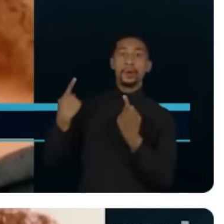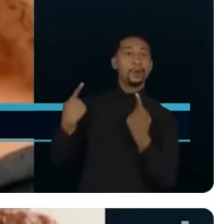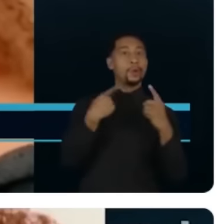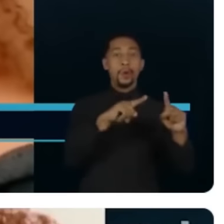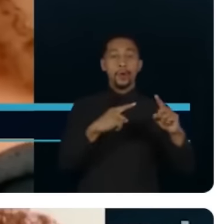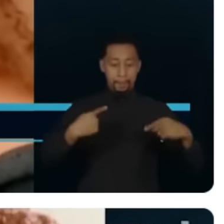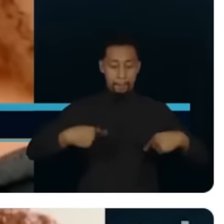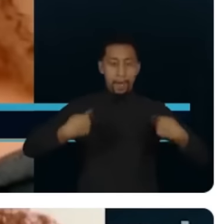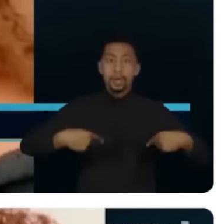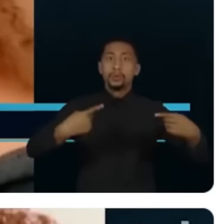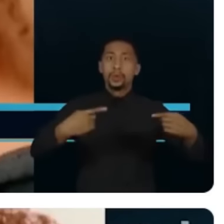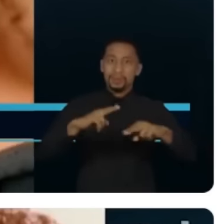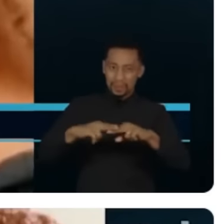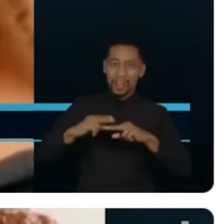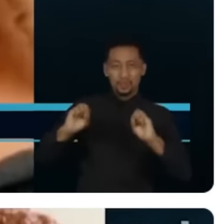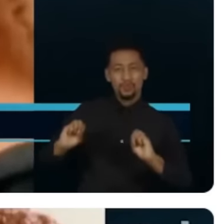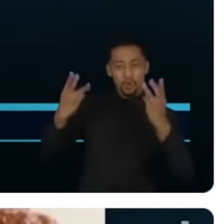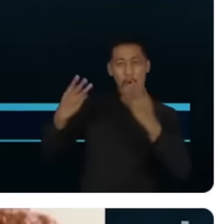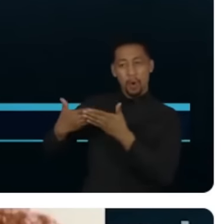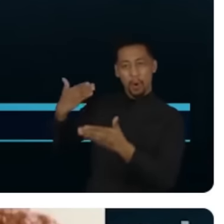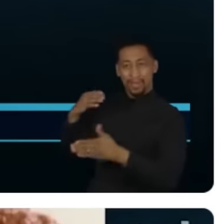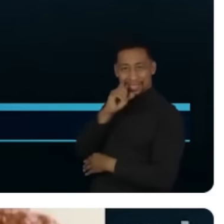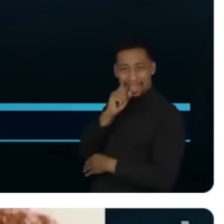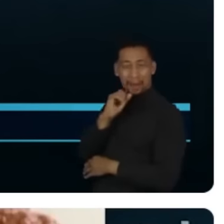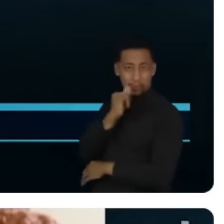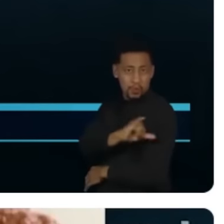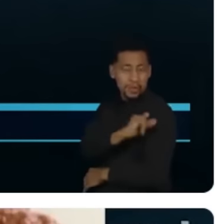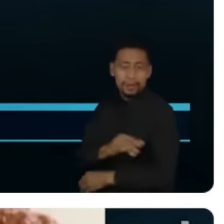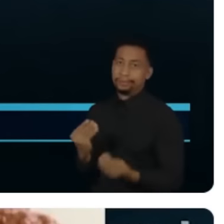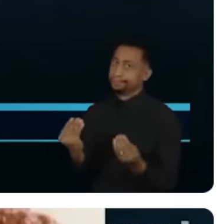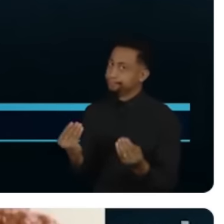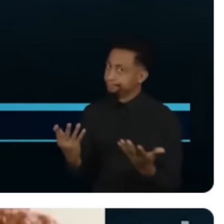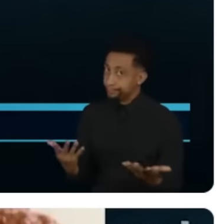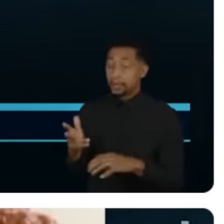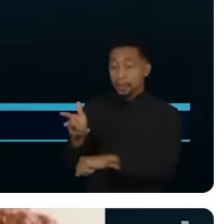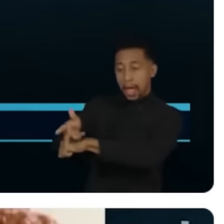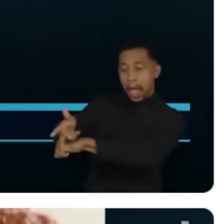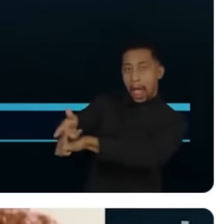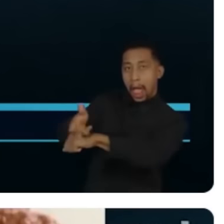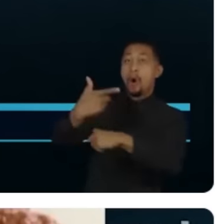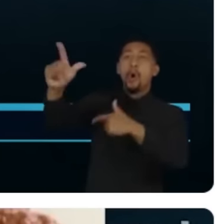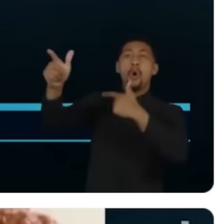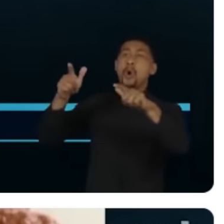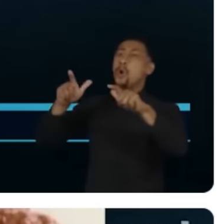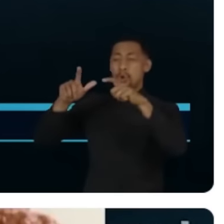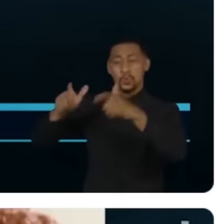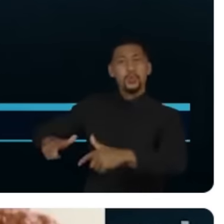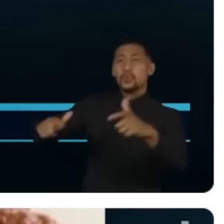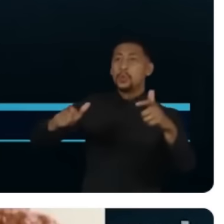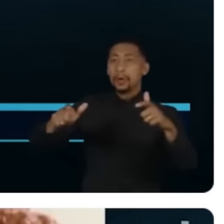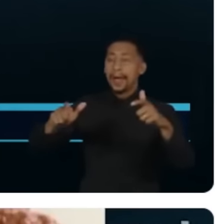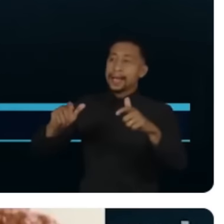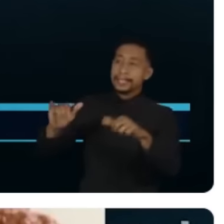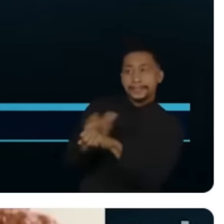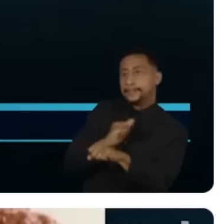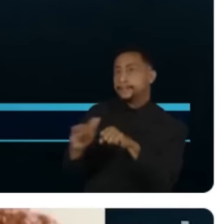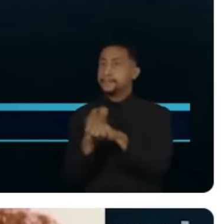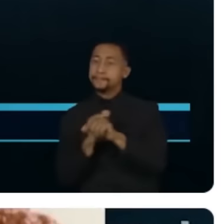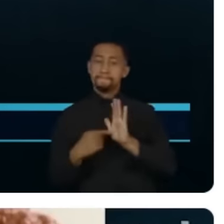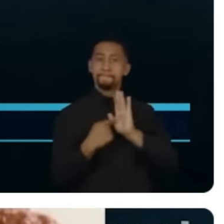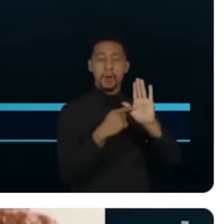razão do show de sábado passado no Rio de Janeiro imagens captadas em outros locais e associadas ao Rio Grande do Sul